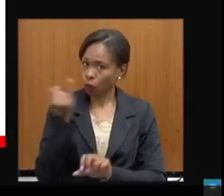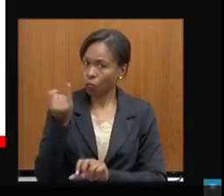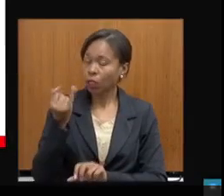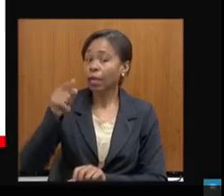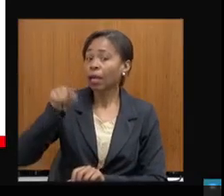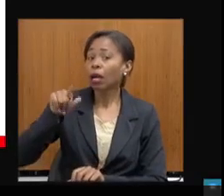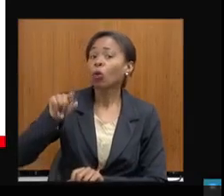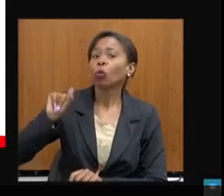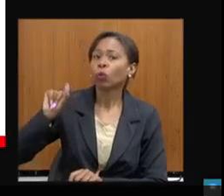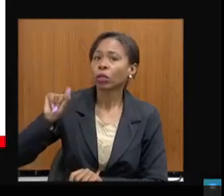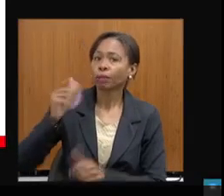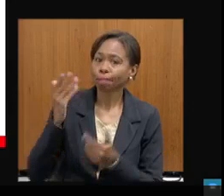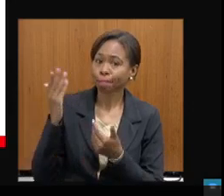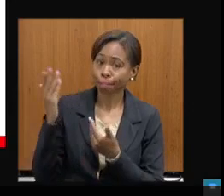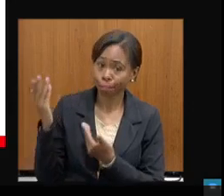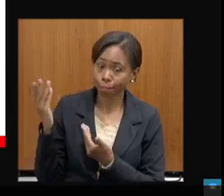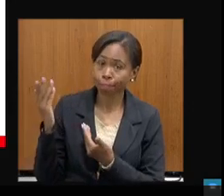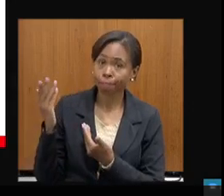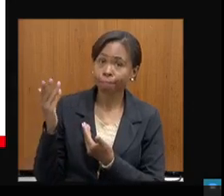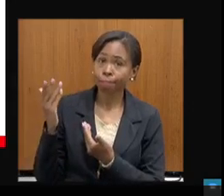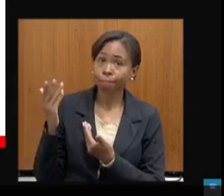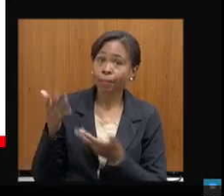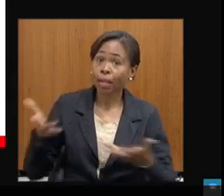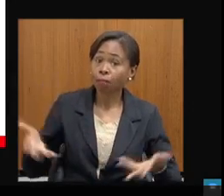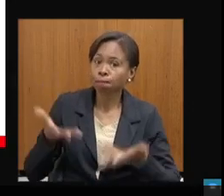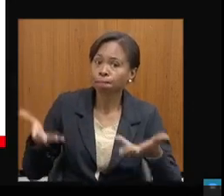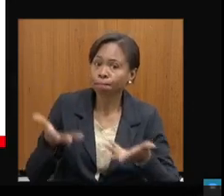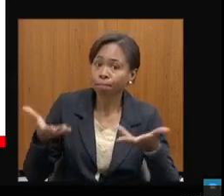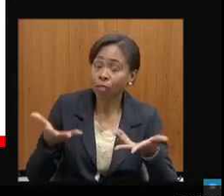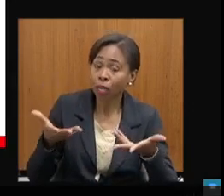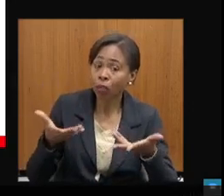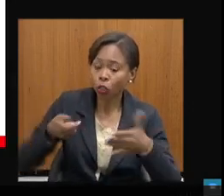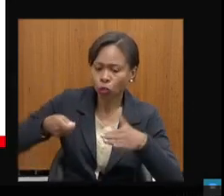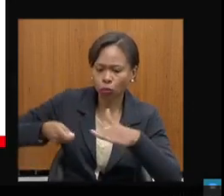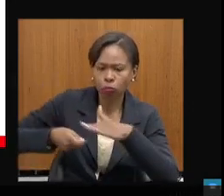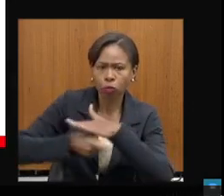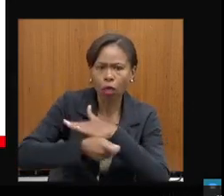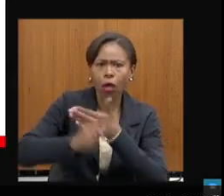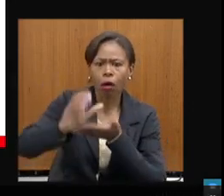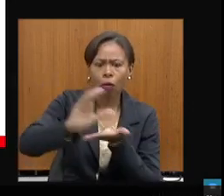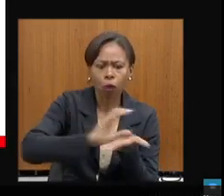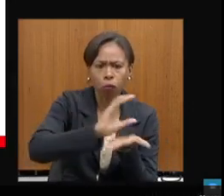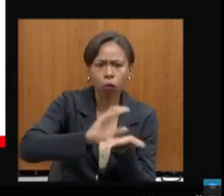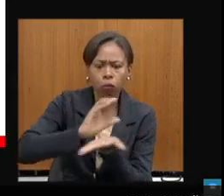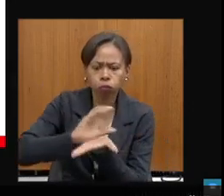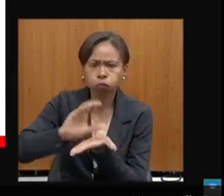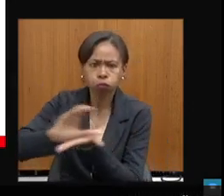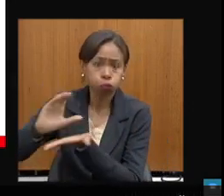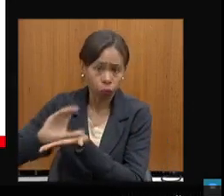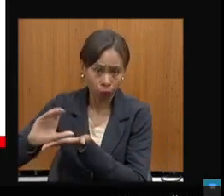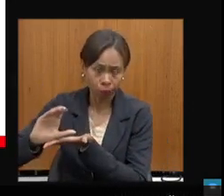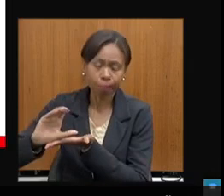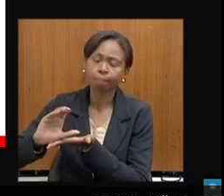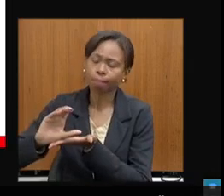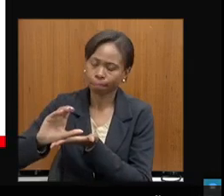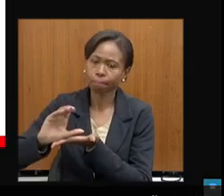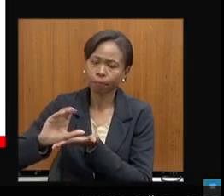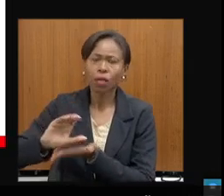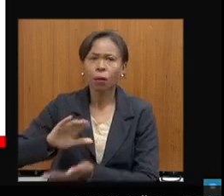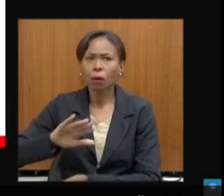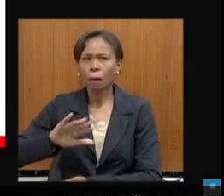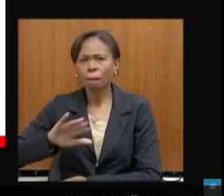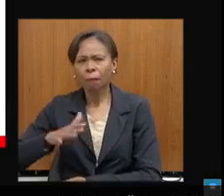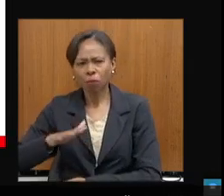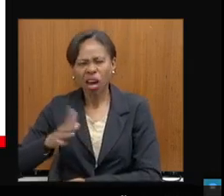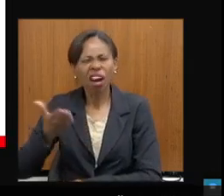nossa atração e conversão de investimentos é importante dizer que a média